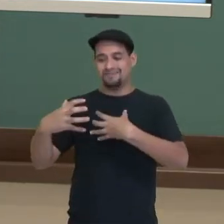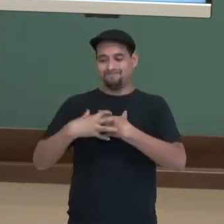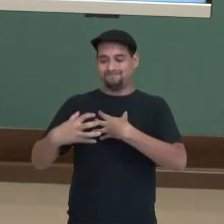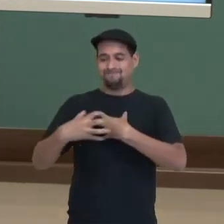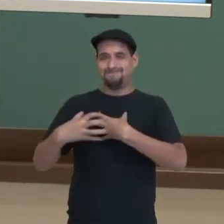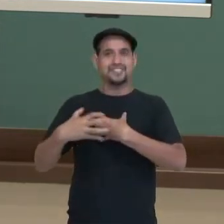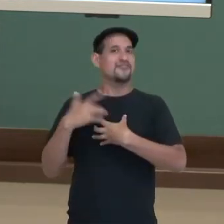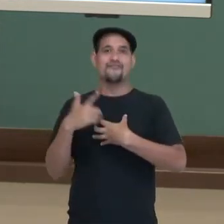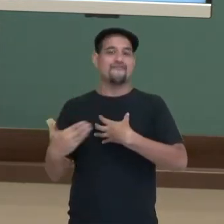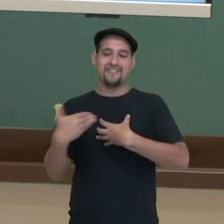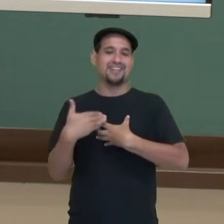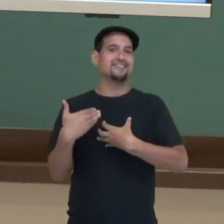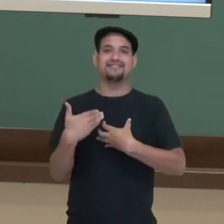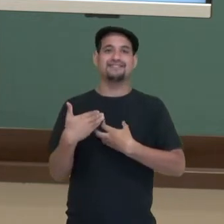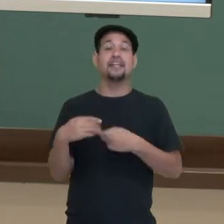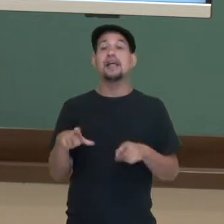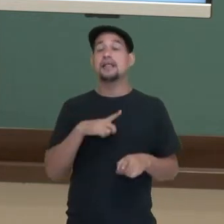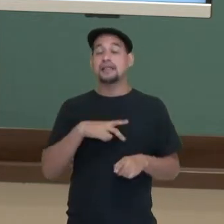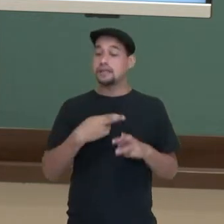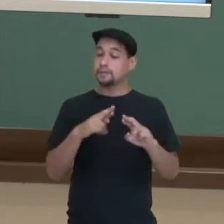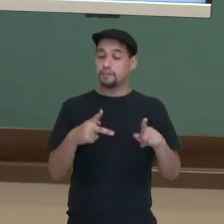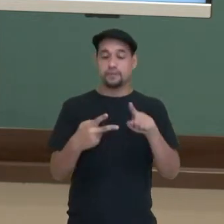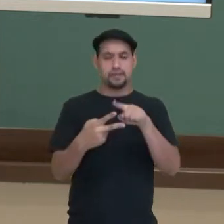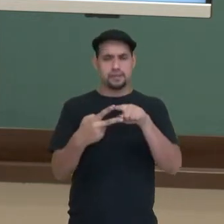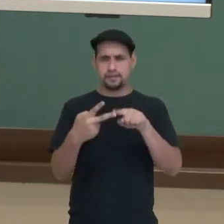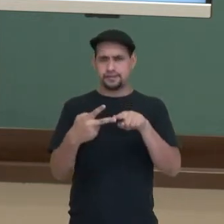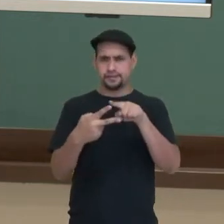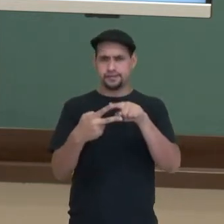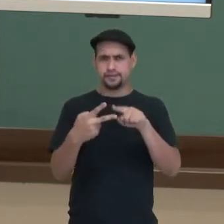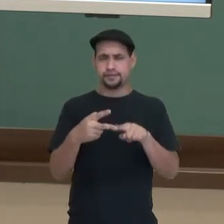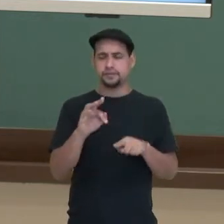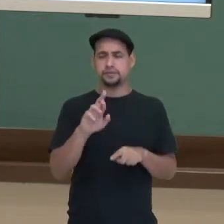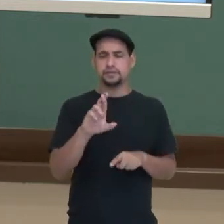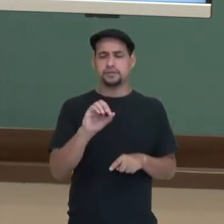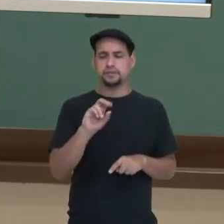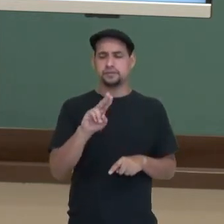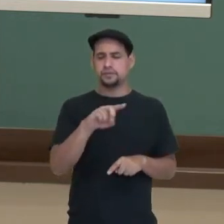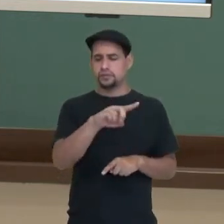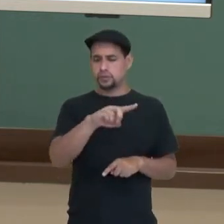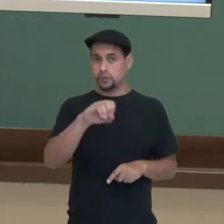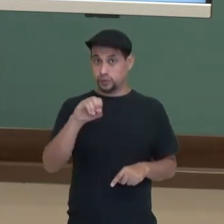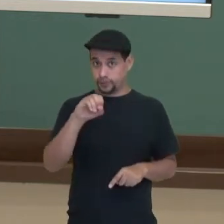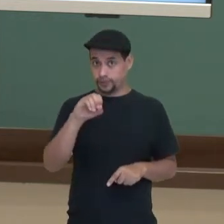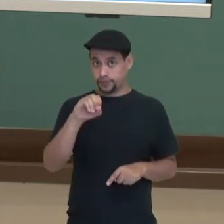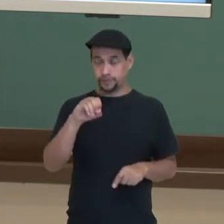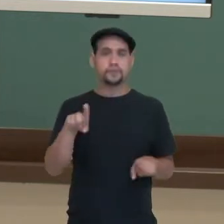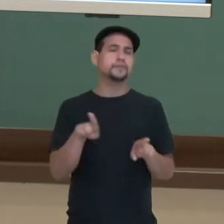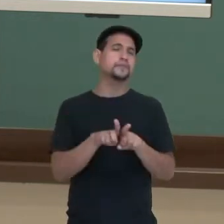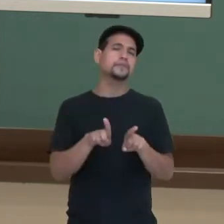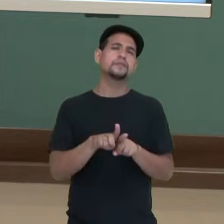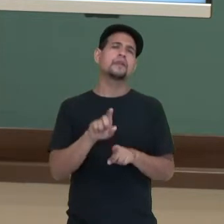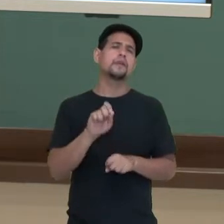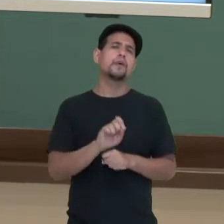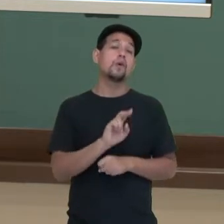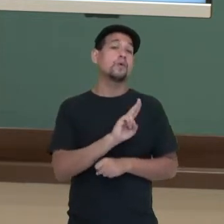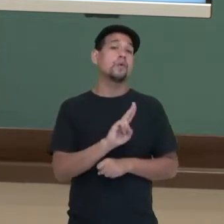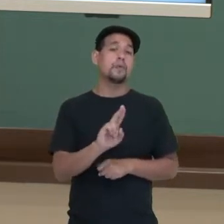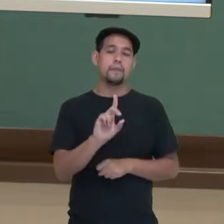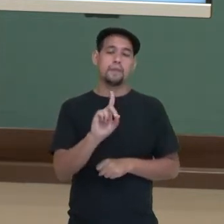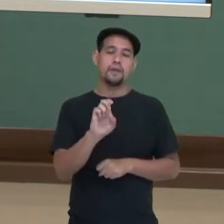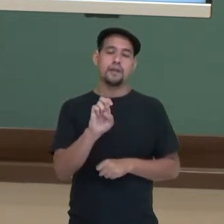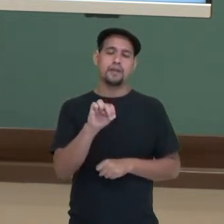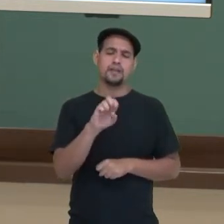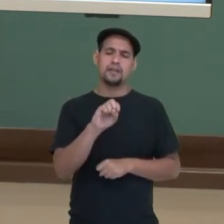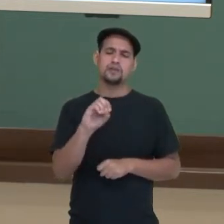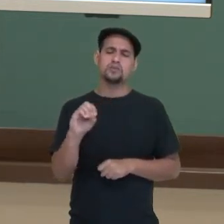é dividido em dois, o tecido frouxo, conjuntivo frouxo, e tecido propriamente dito denso. O